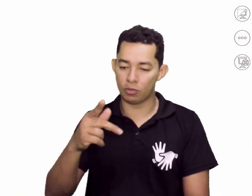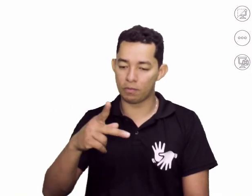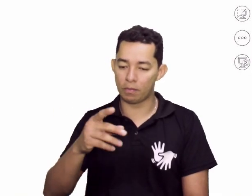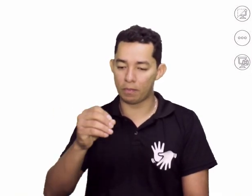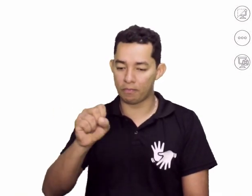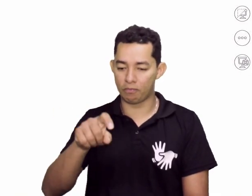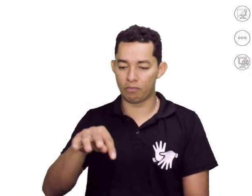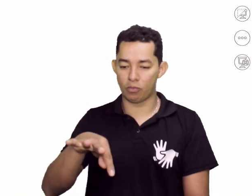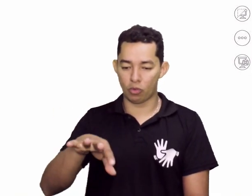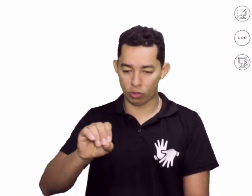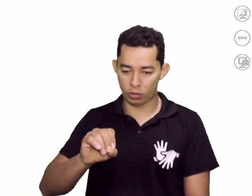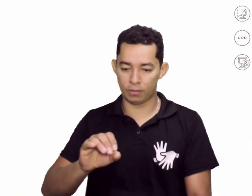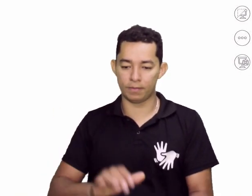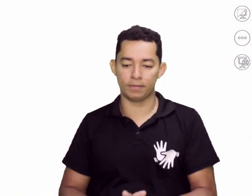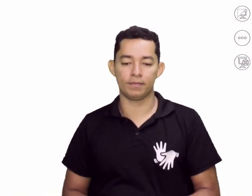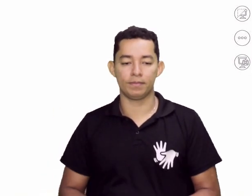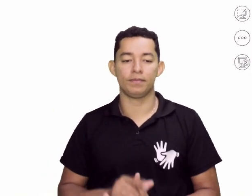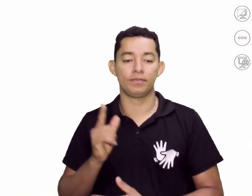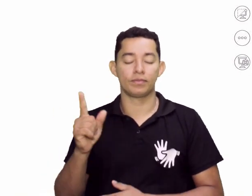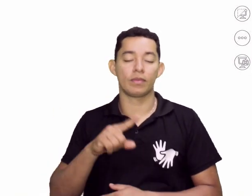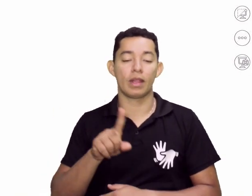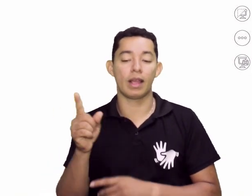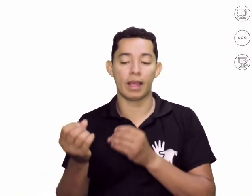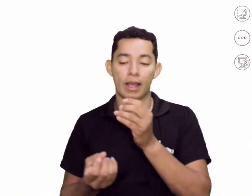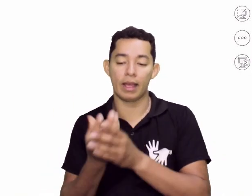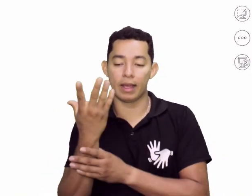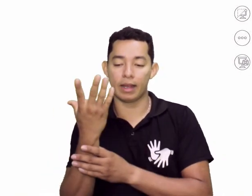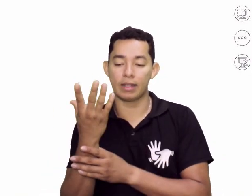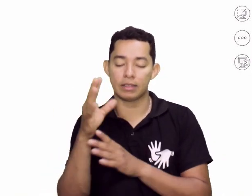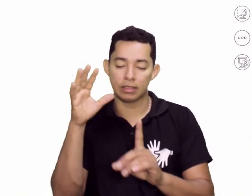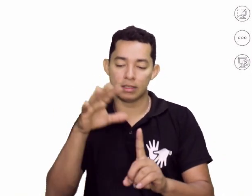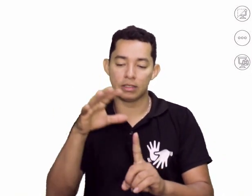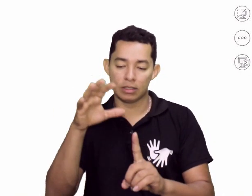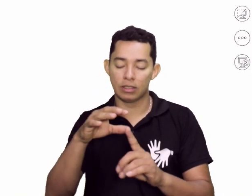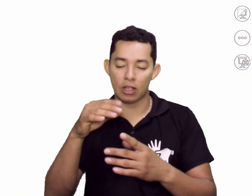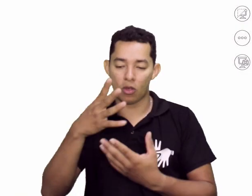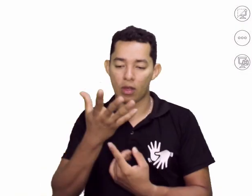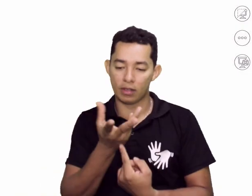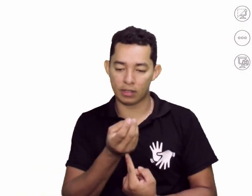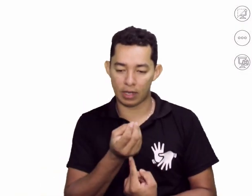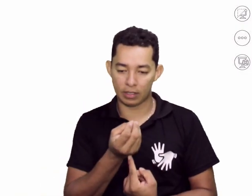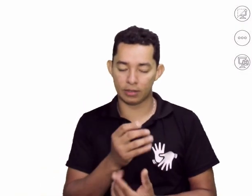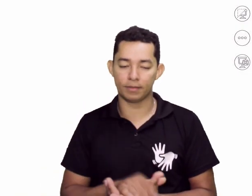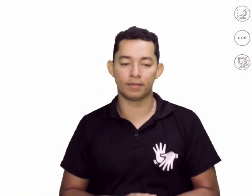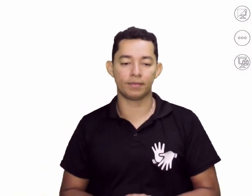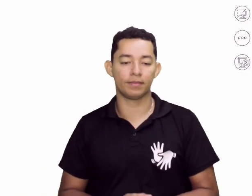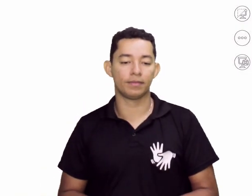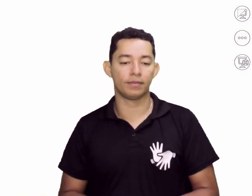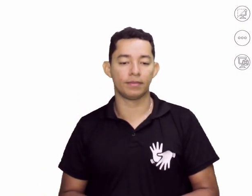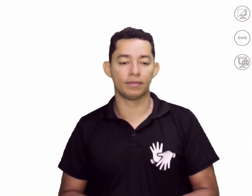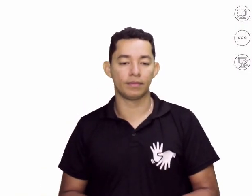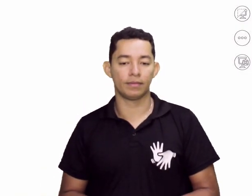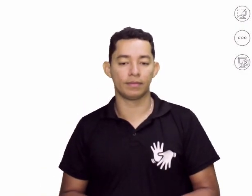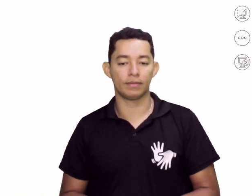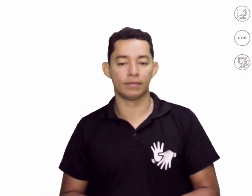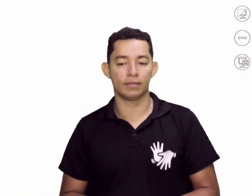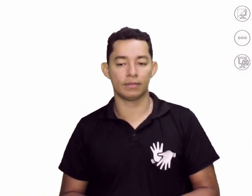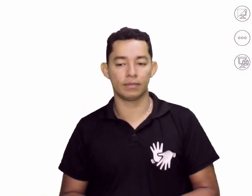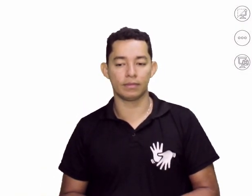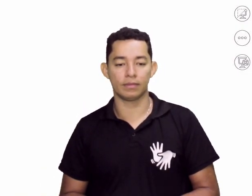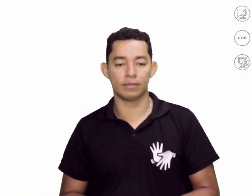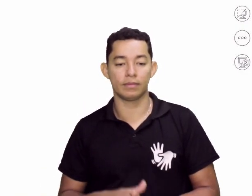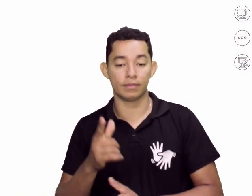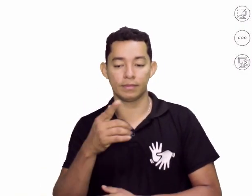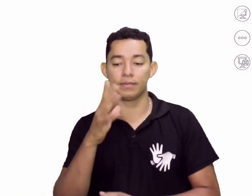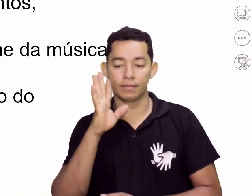arquitetura influenciam a criação artística. Viu aí?